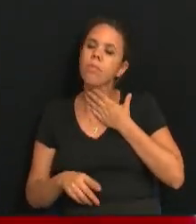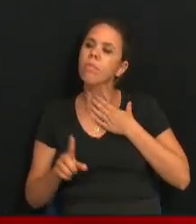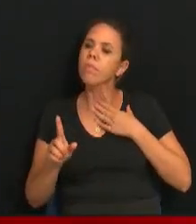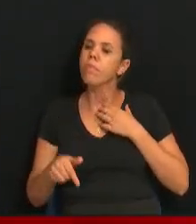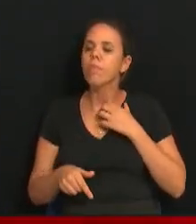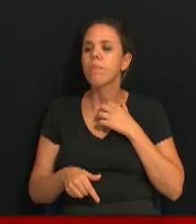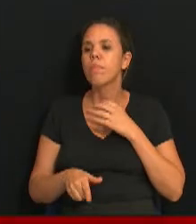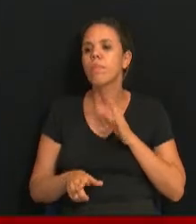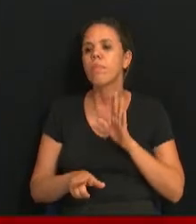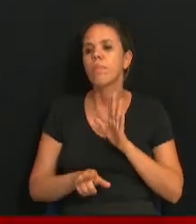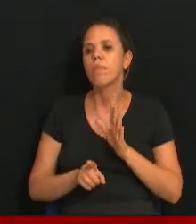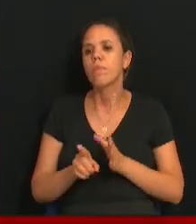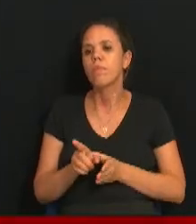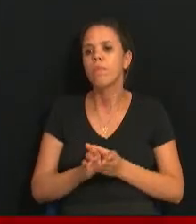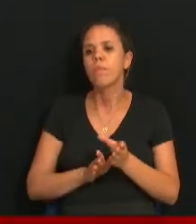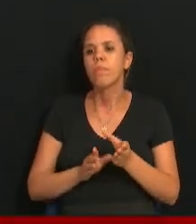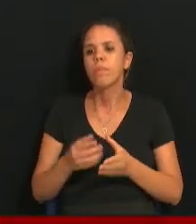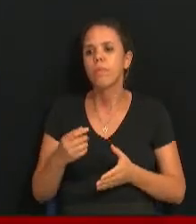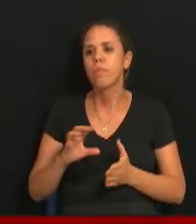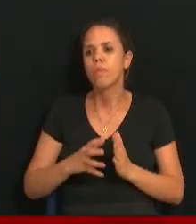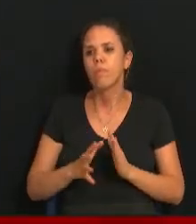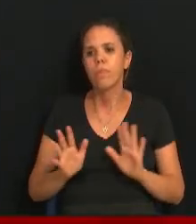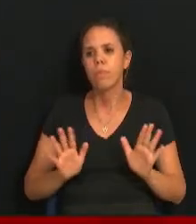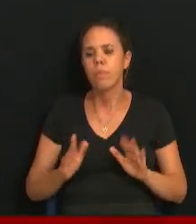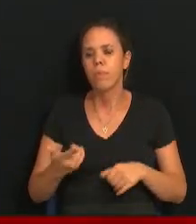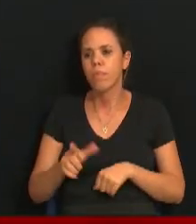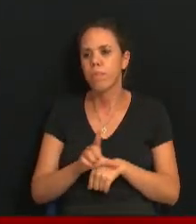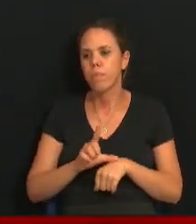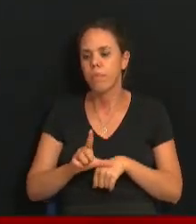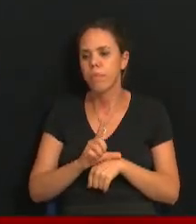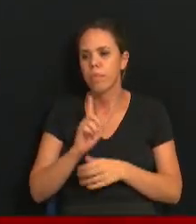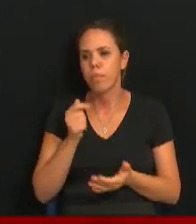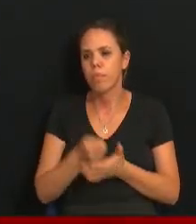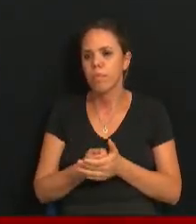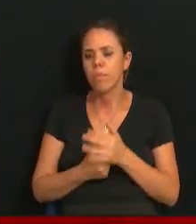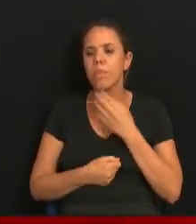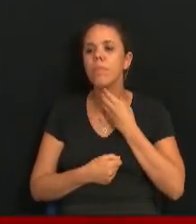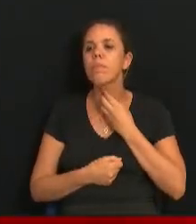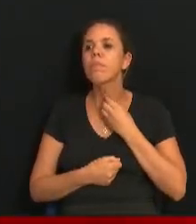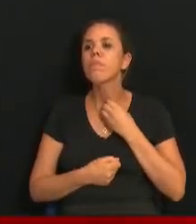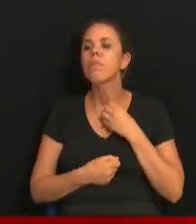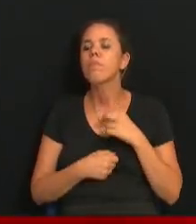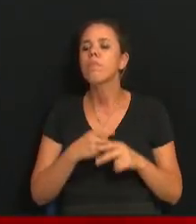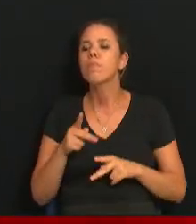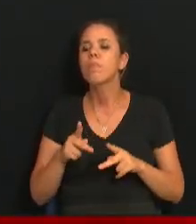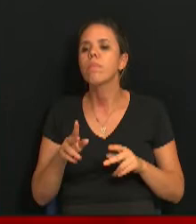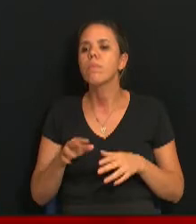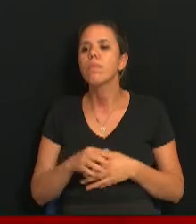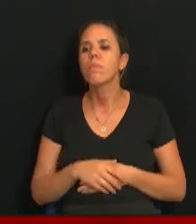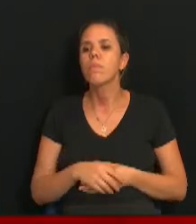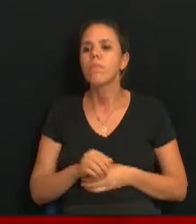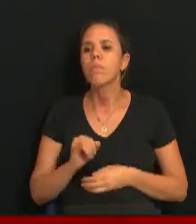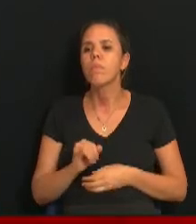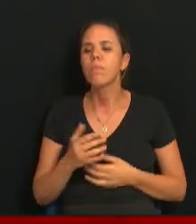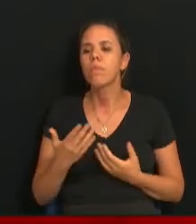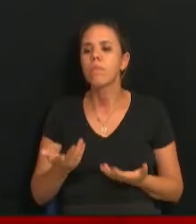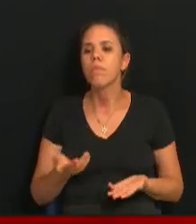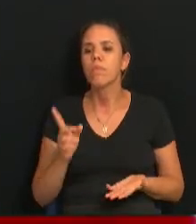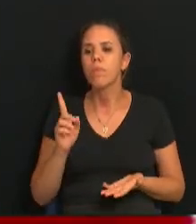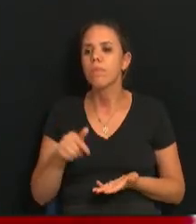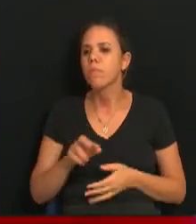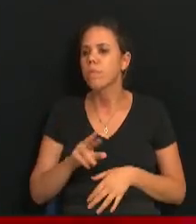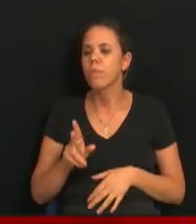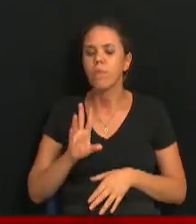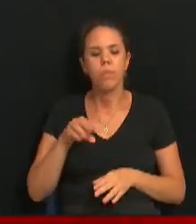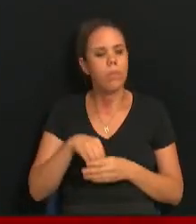política partidária, não uma legislação que fale sobre isso, se é uma decisão verticalizada, ela é pessoal. E se ela é pessoal, ela não está dentro